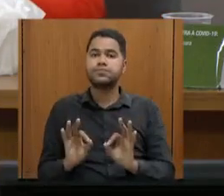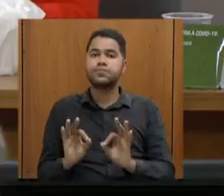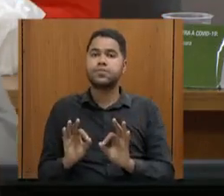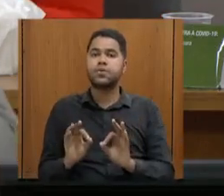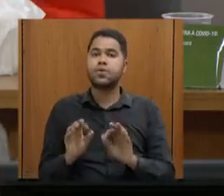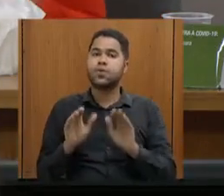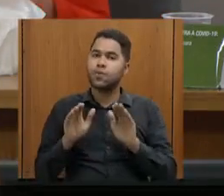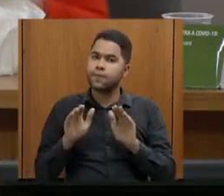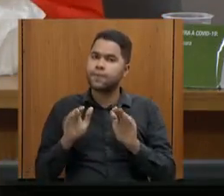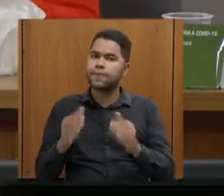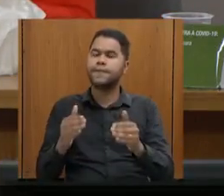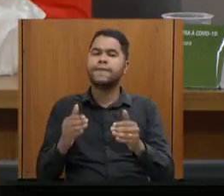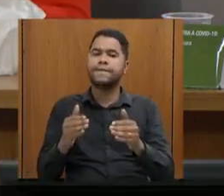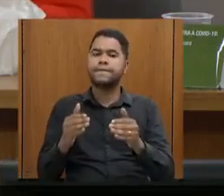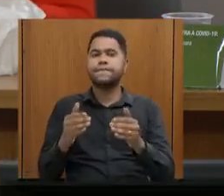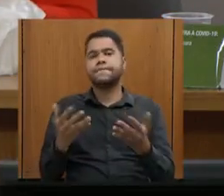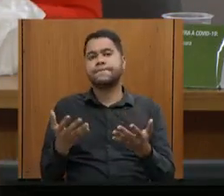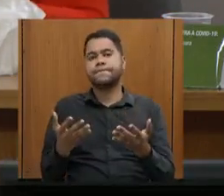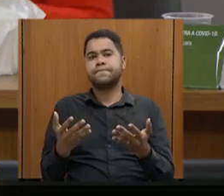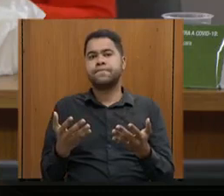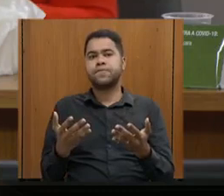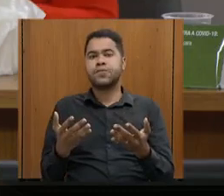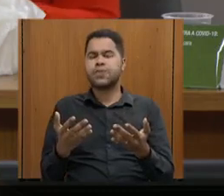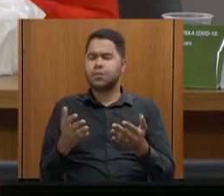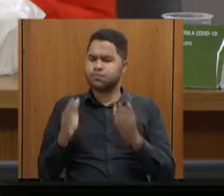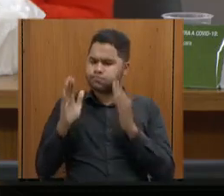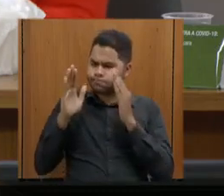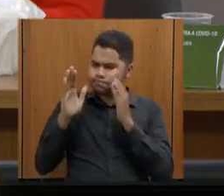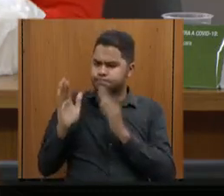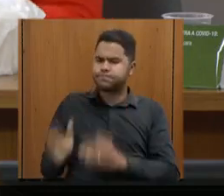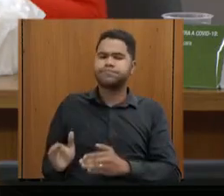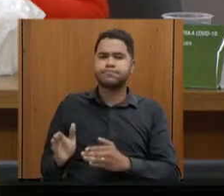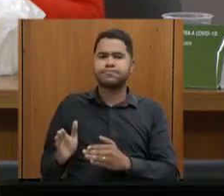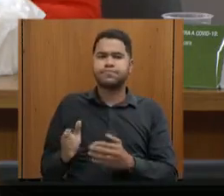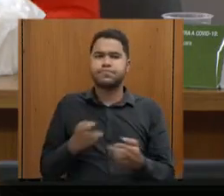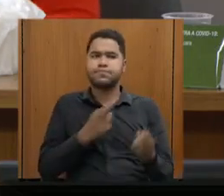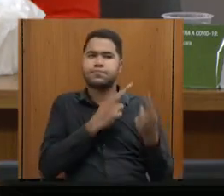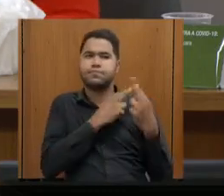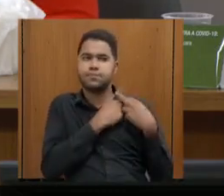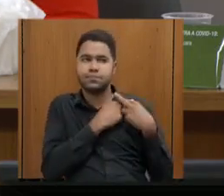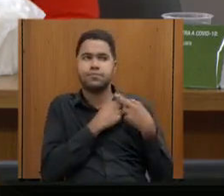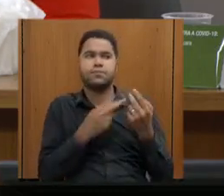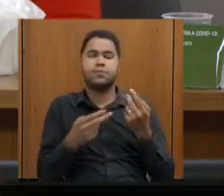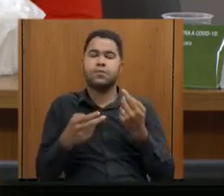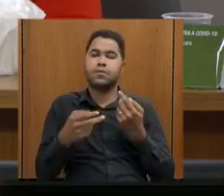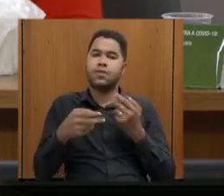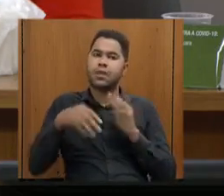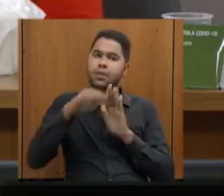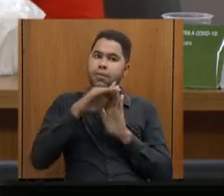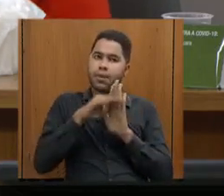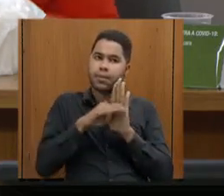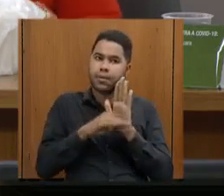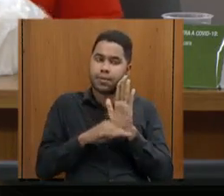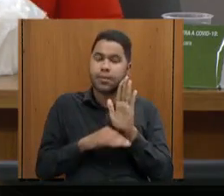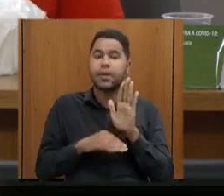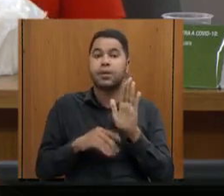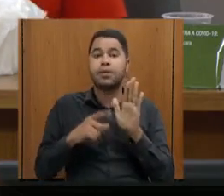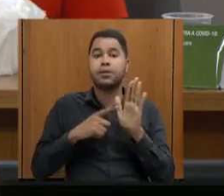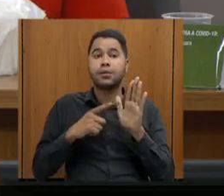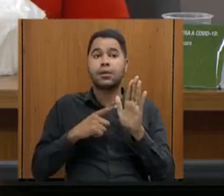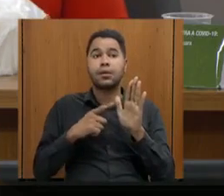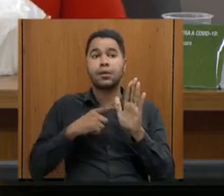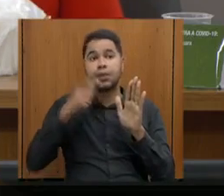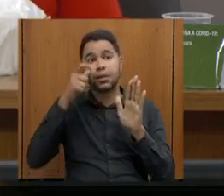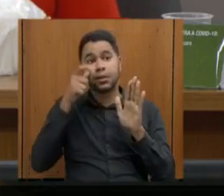cuidar né existe Tudo Dever de fidúcia todo um dever de diligência existe